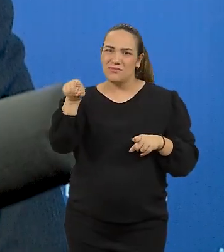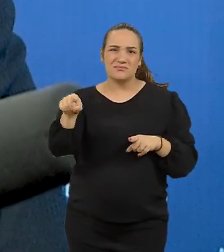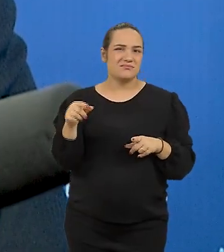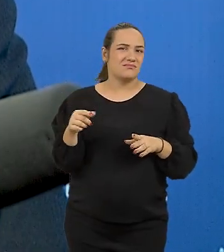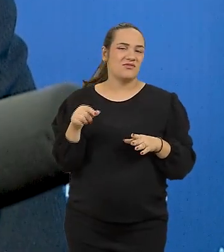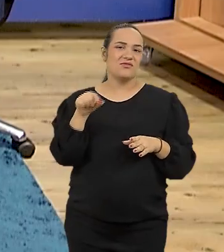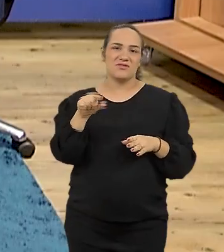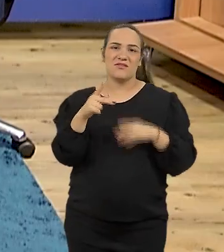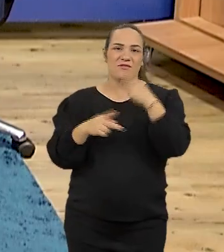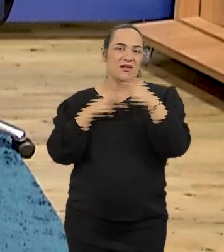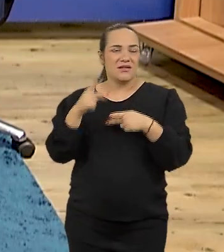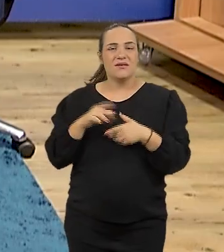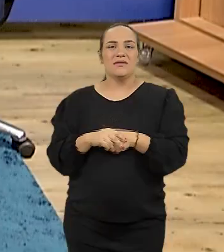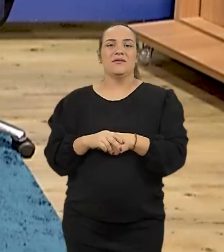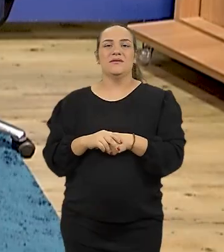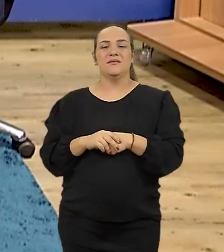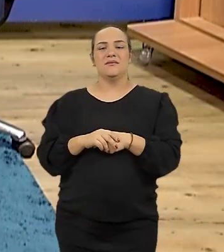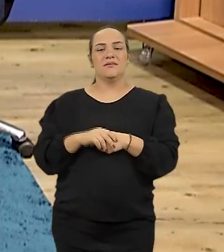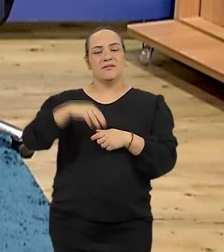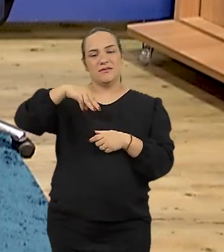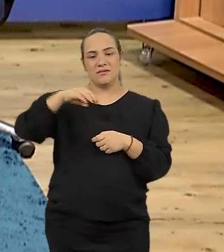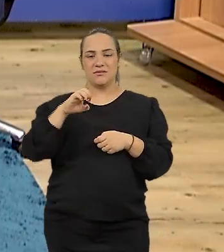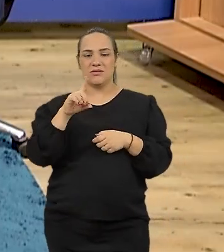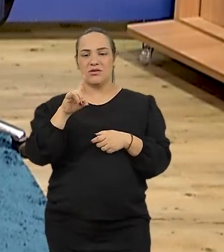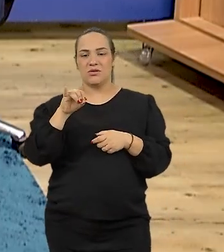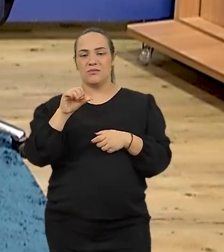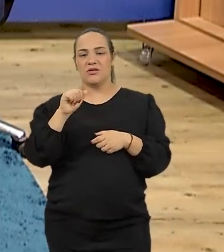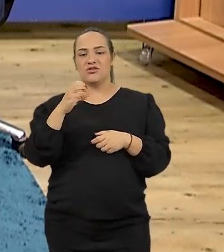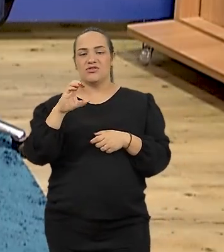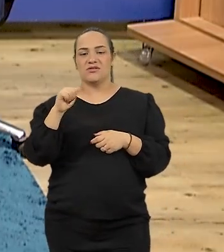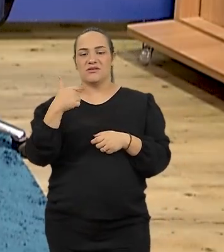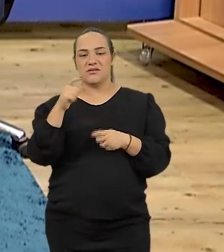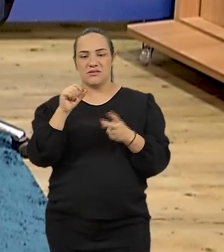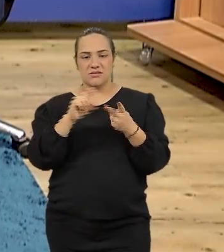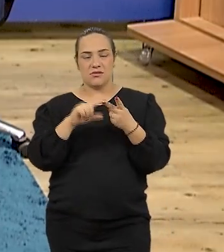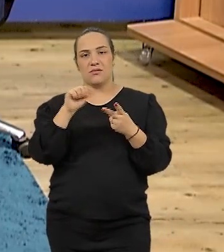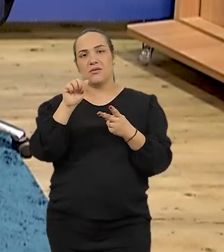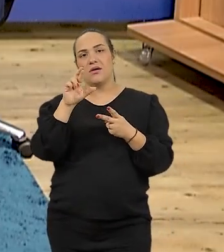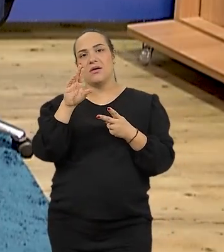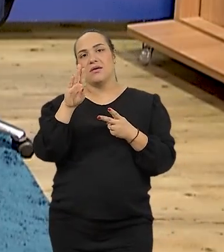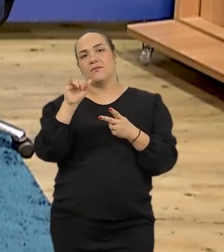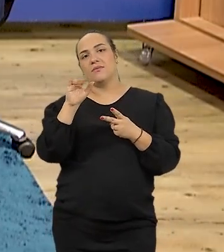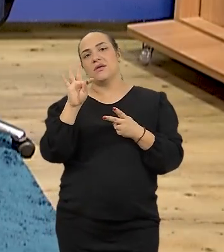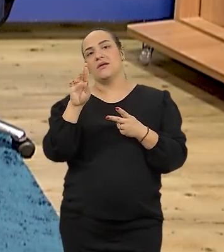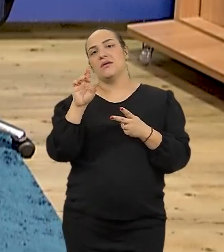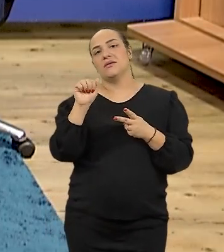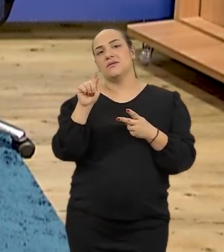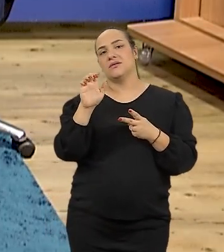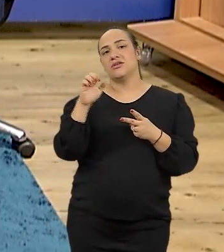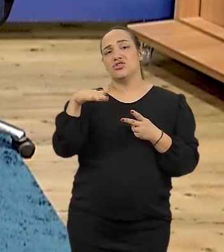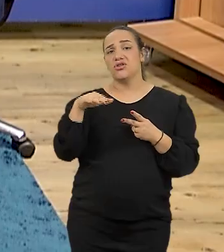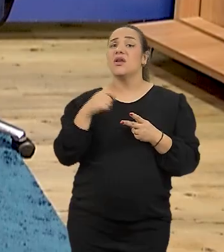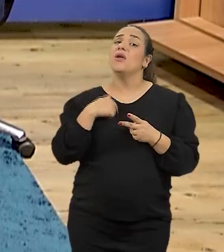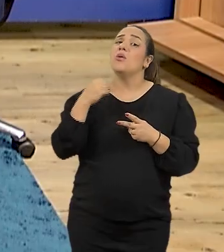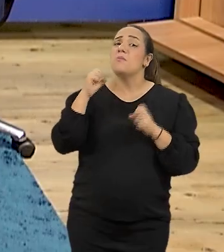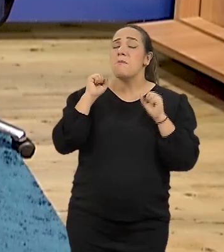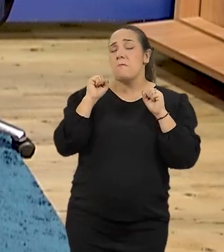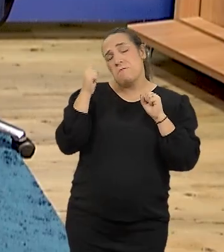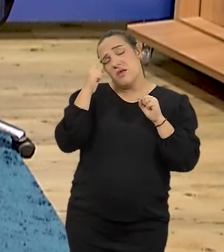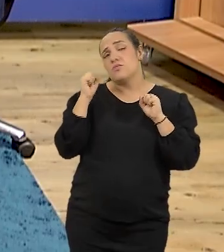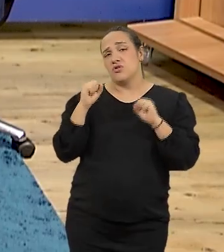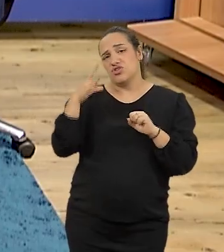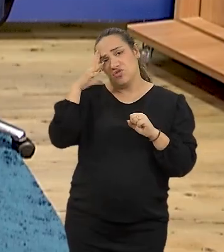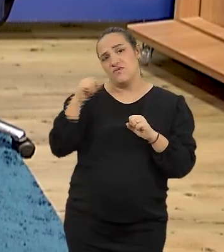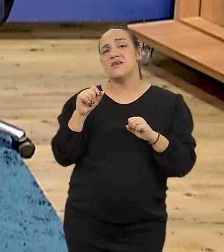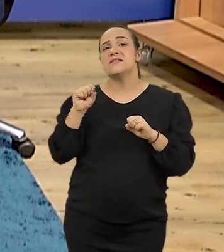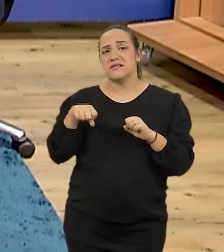foi uma grata satisfação falar da mediação, da arbitragem com uma solução para a nossa justiça